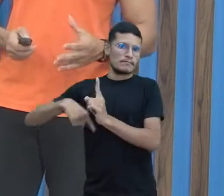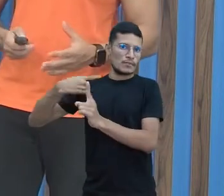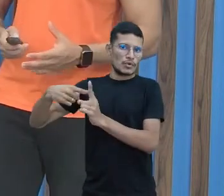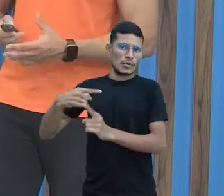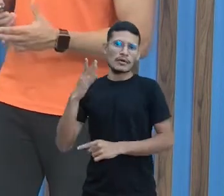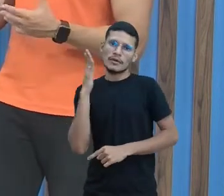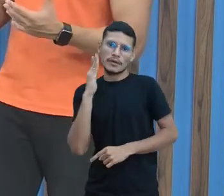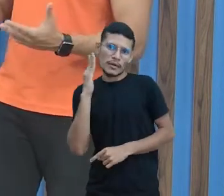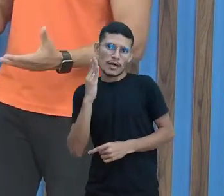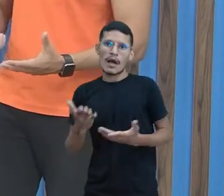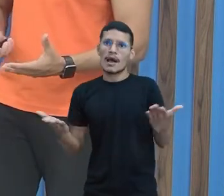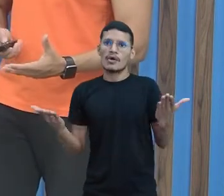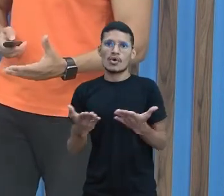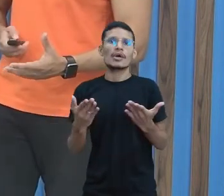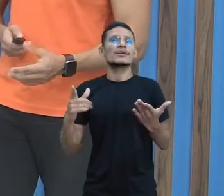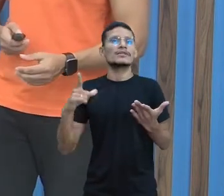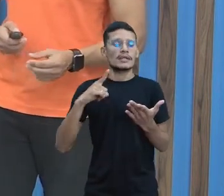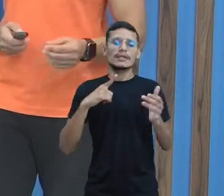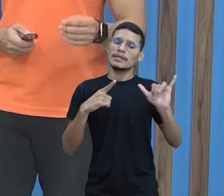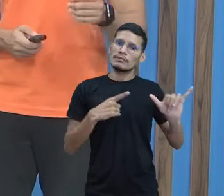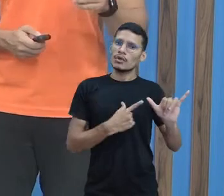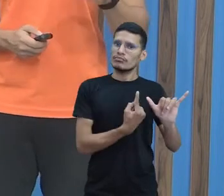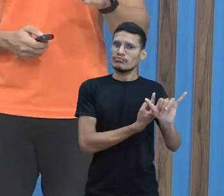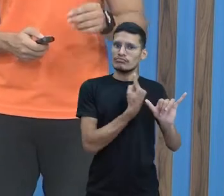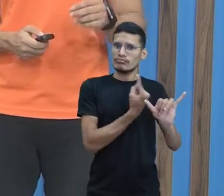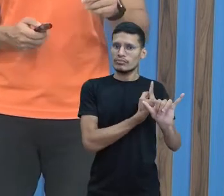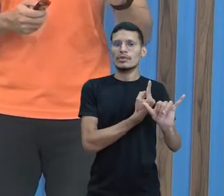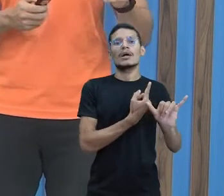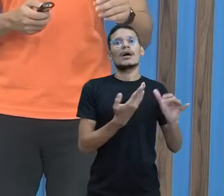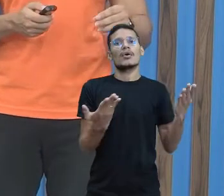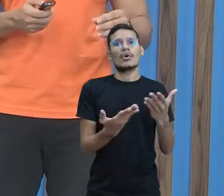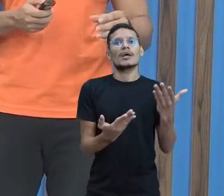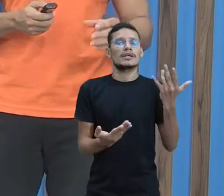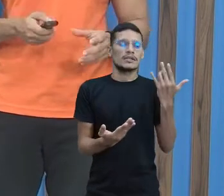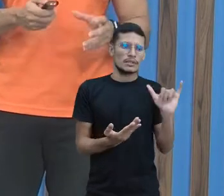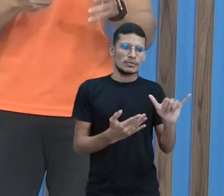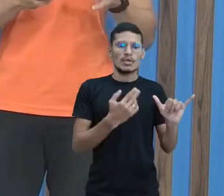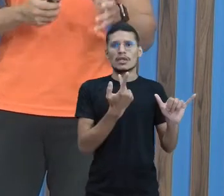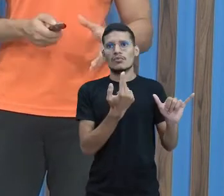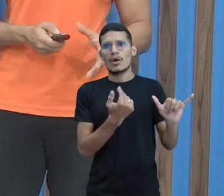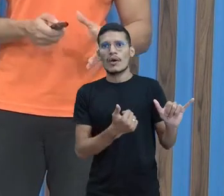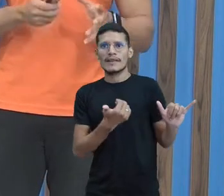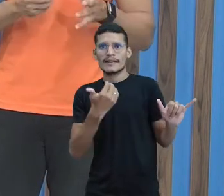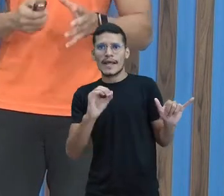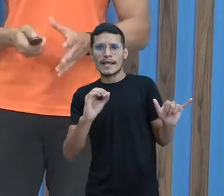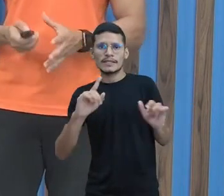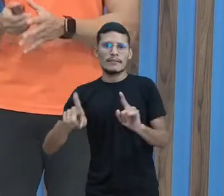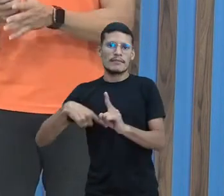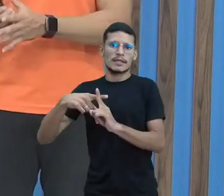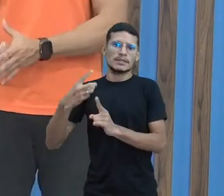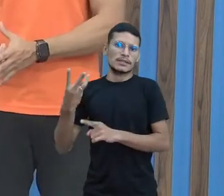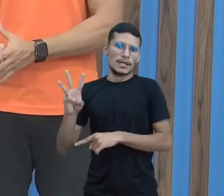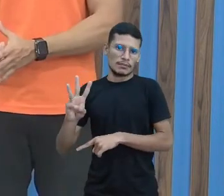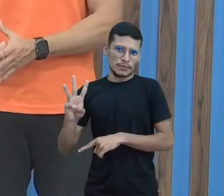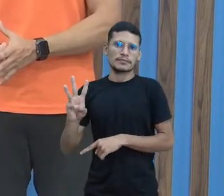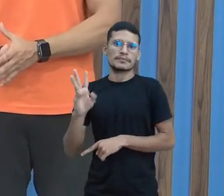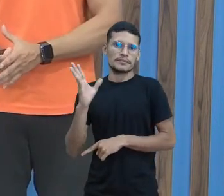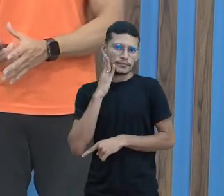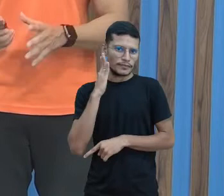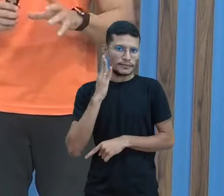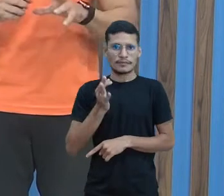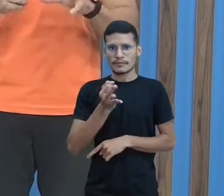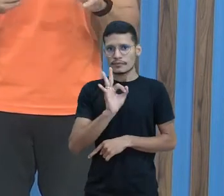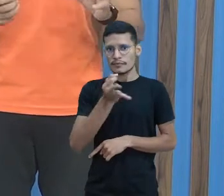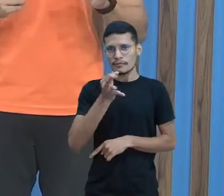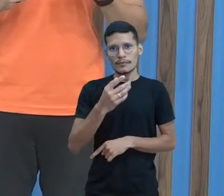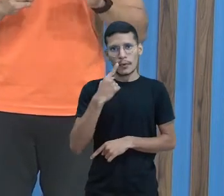Então, agora, isolamos o valor de y, eu tenho que y é igual a 10 mais w, certo?